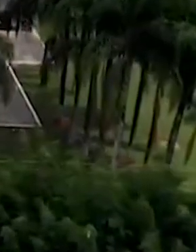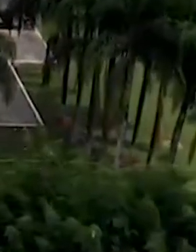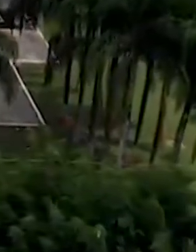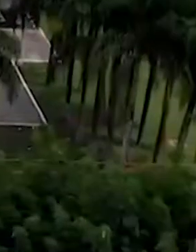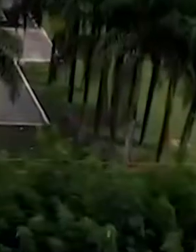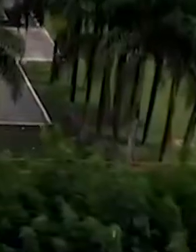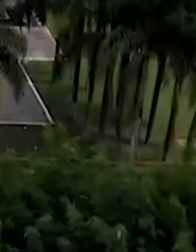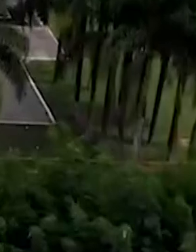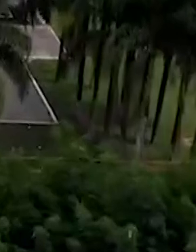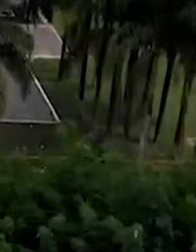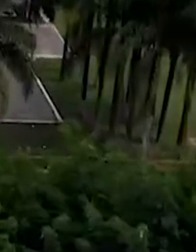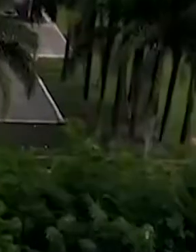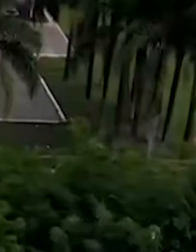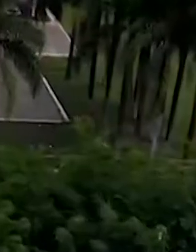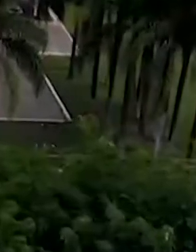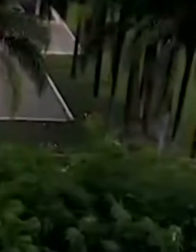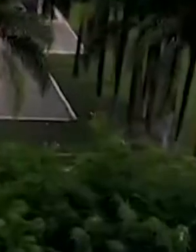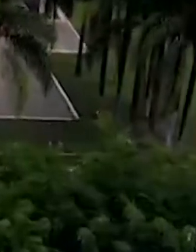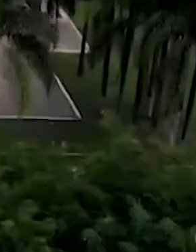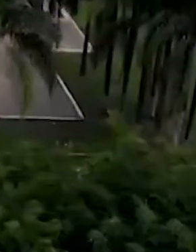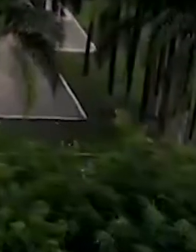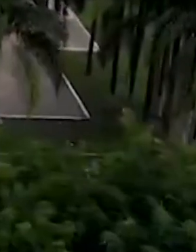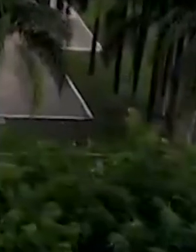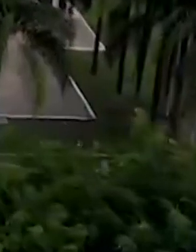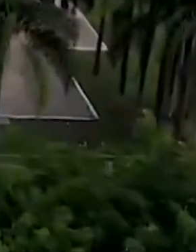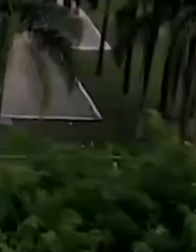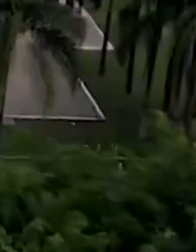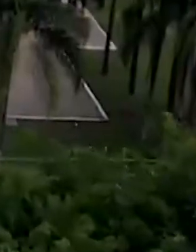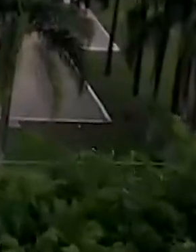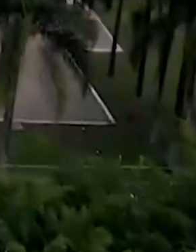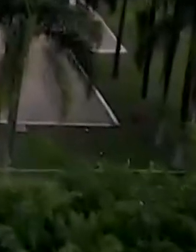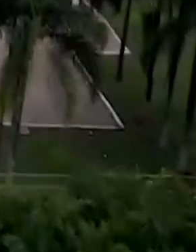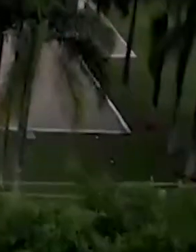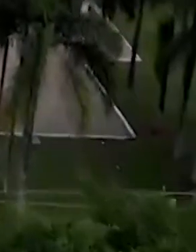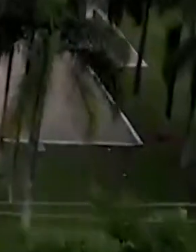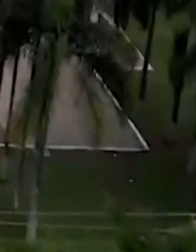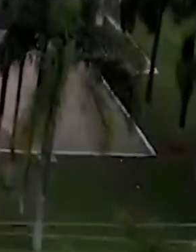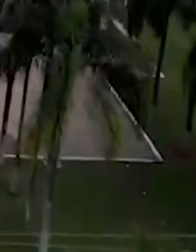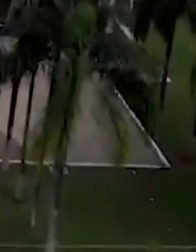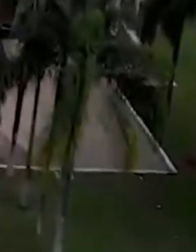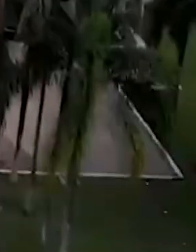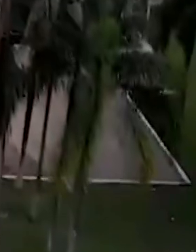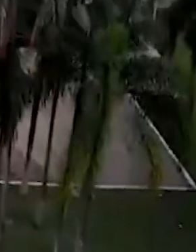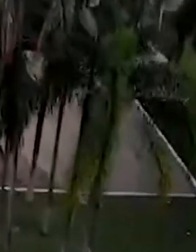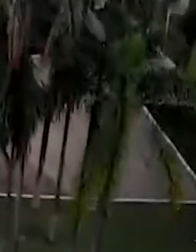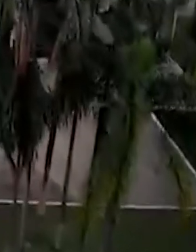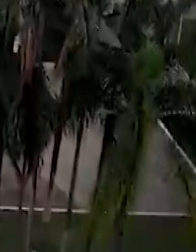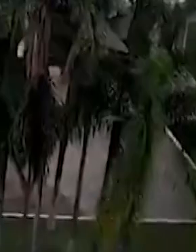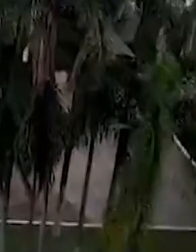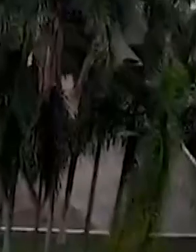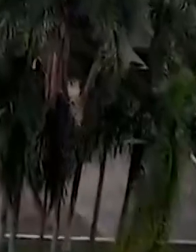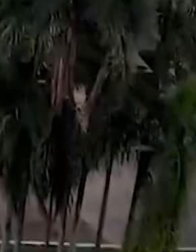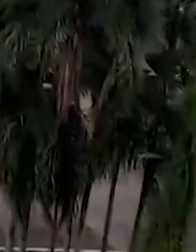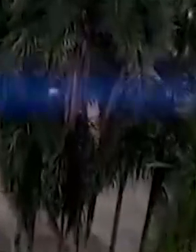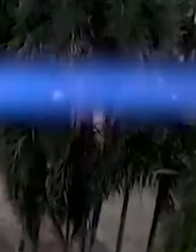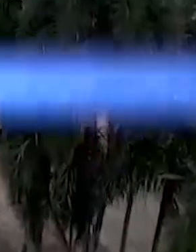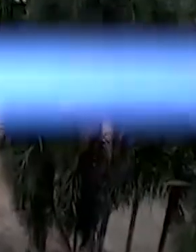Sejam muito bem-vindos à Igreja Memorial Batista. Iniciaremos em alguns instantes mais um culto a